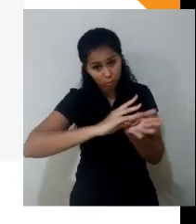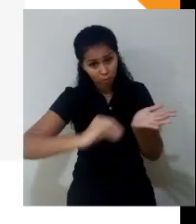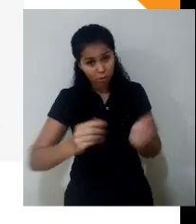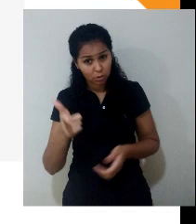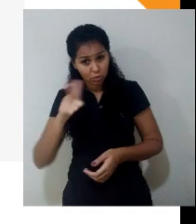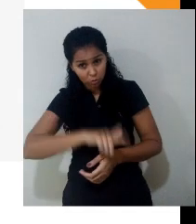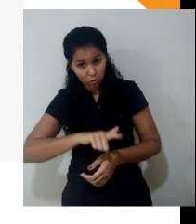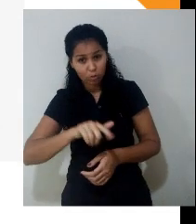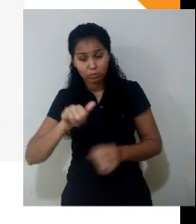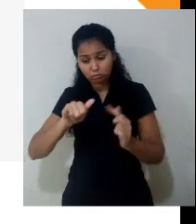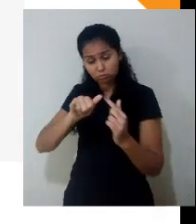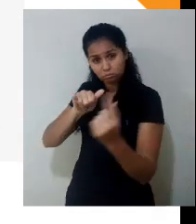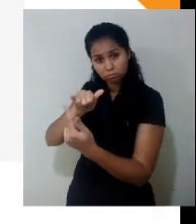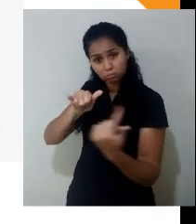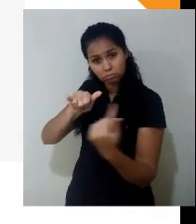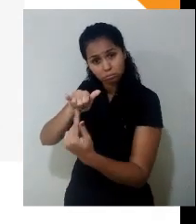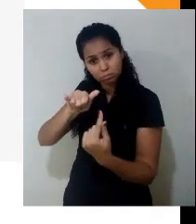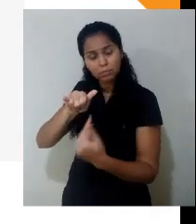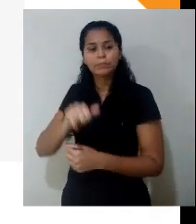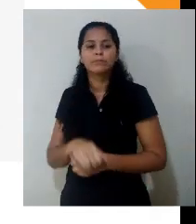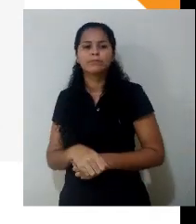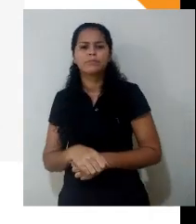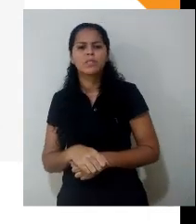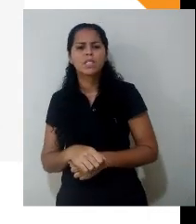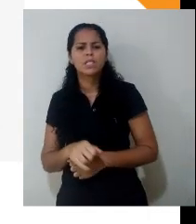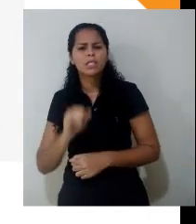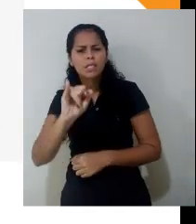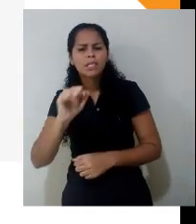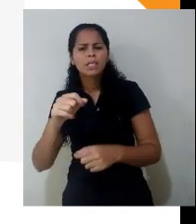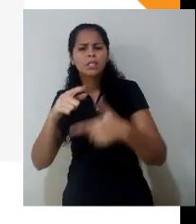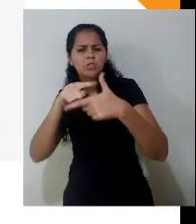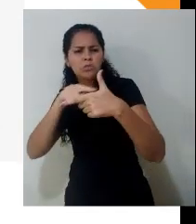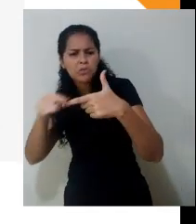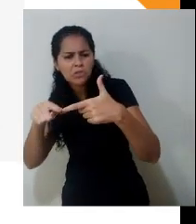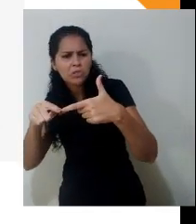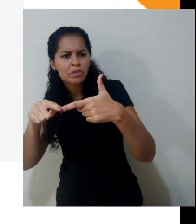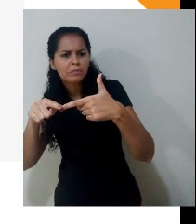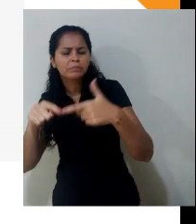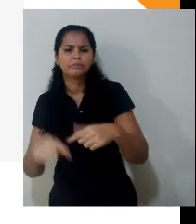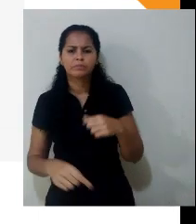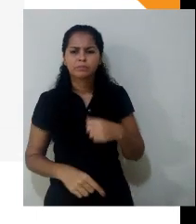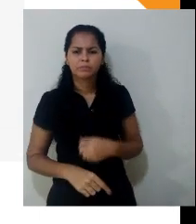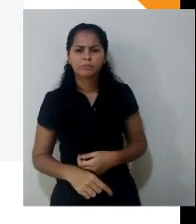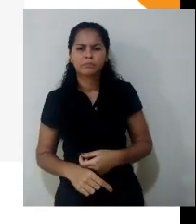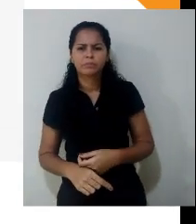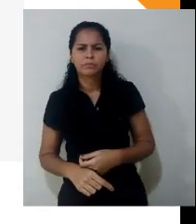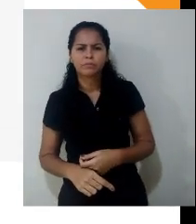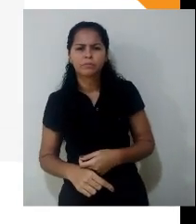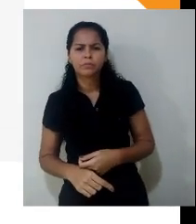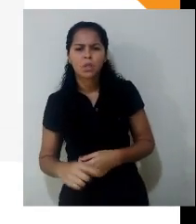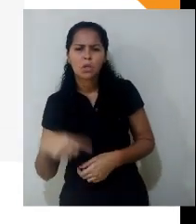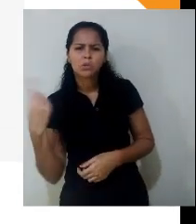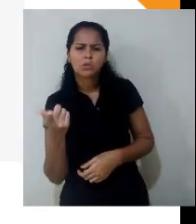novo aqui a envergadura dos dois, e se a gente dividir uma pela outra, a